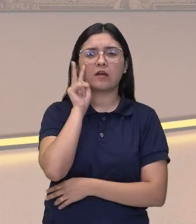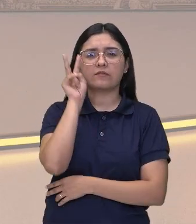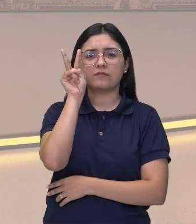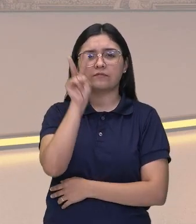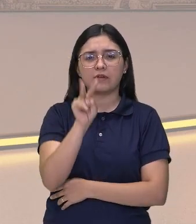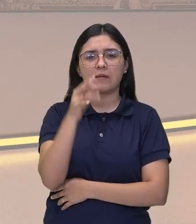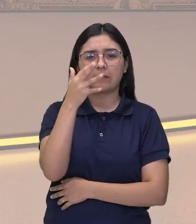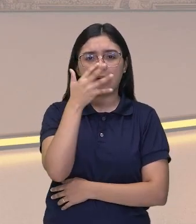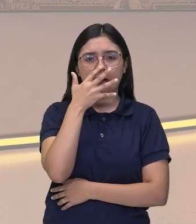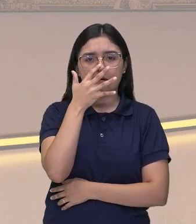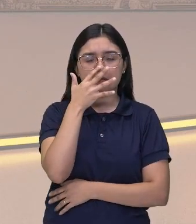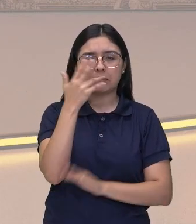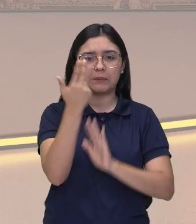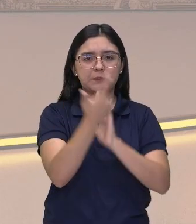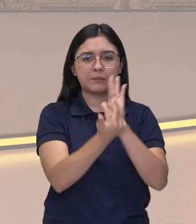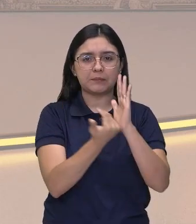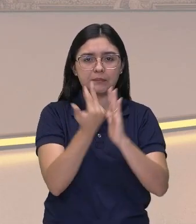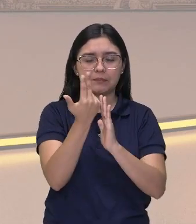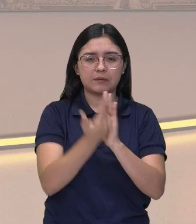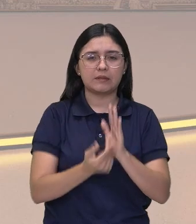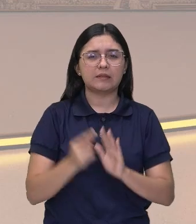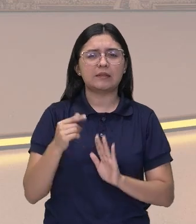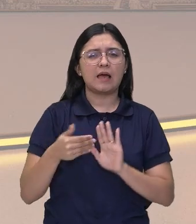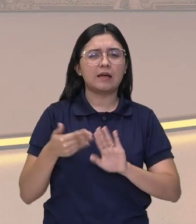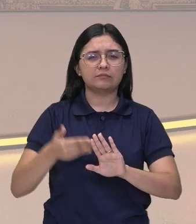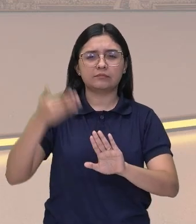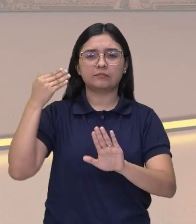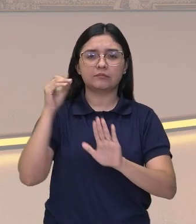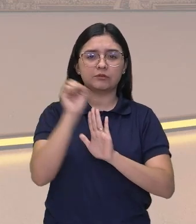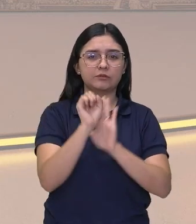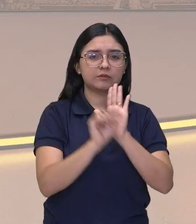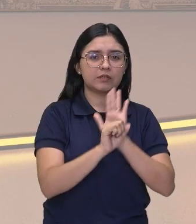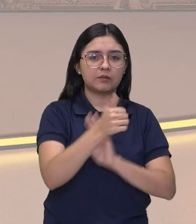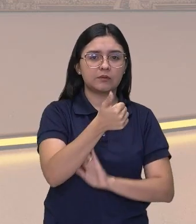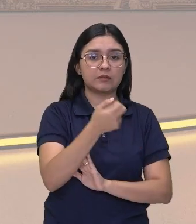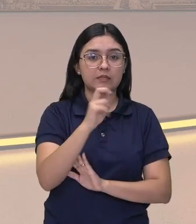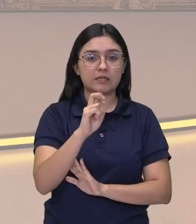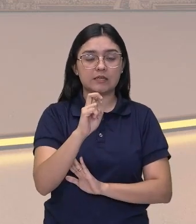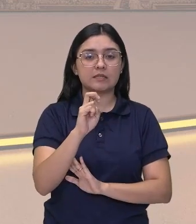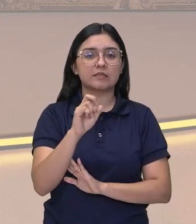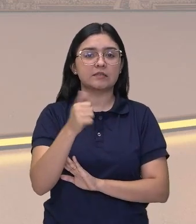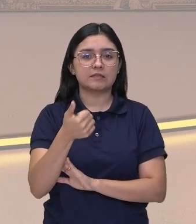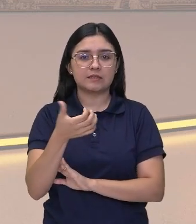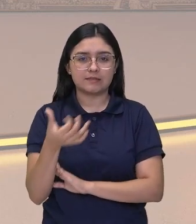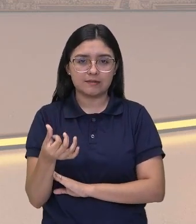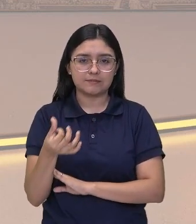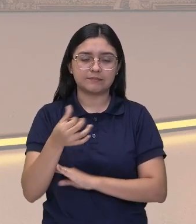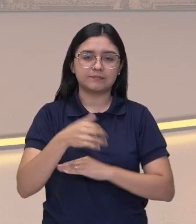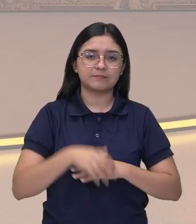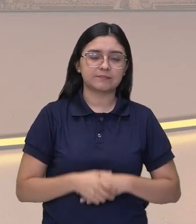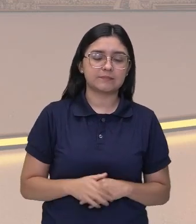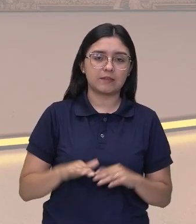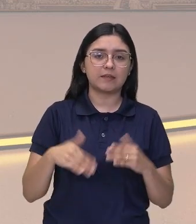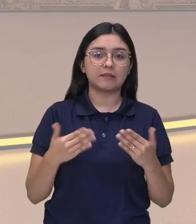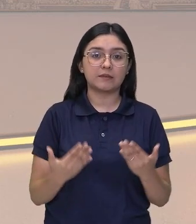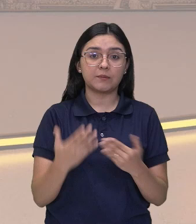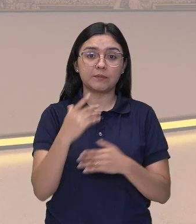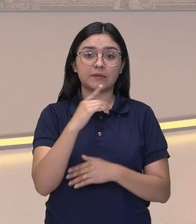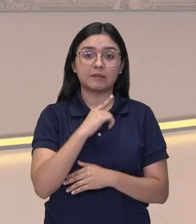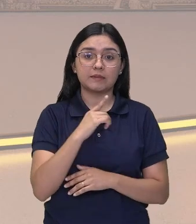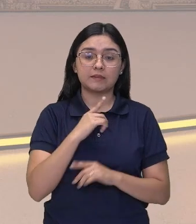essas obras que foram pintadas, então, lá no século XV, no século XVI, e assim, né? A gente tem, então,